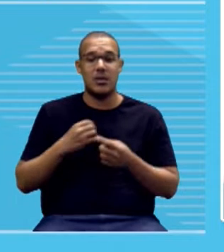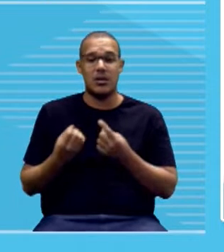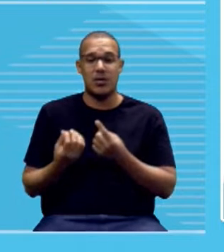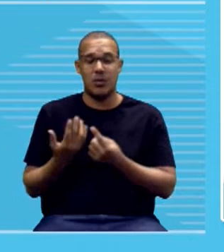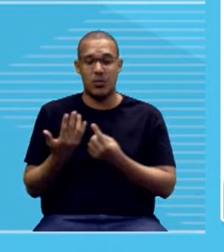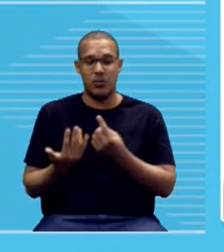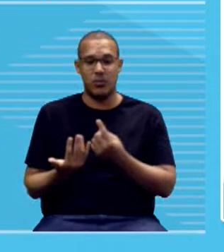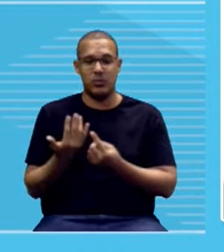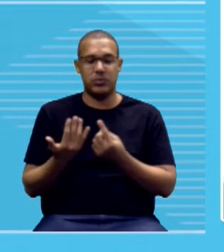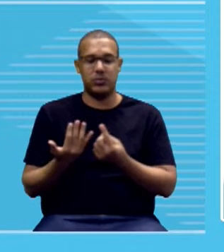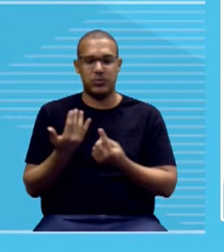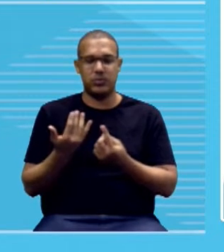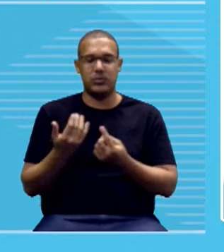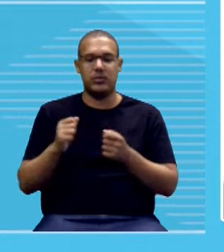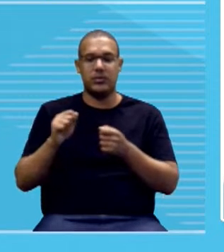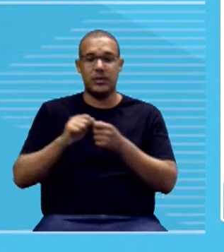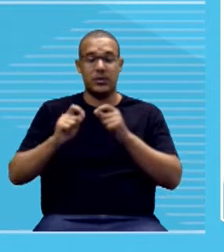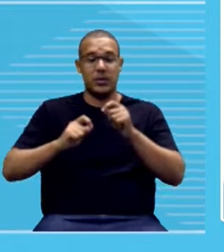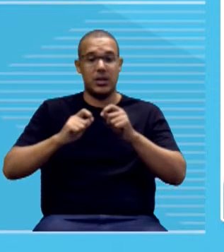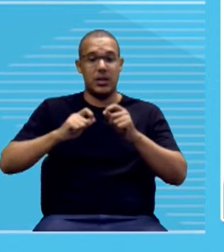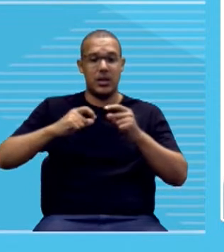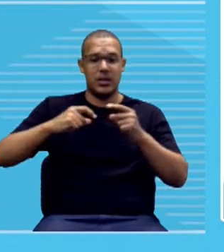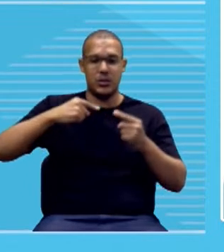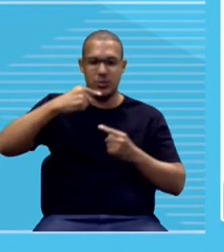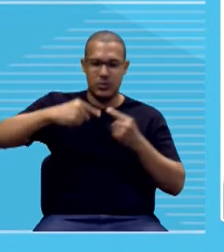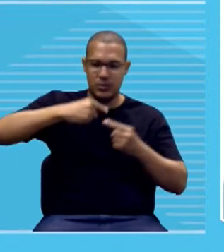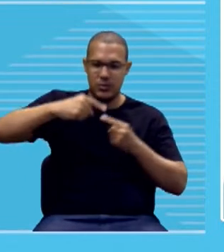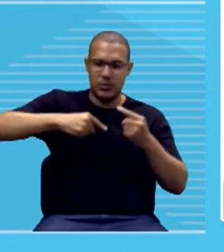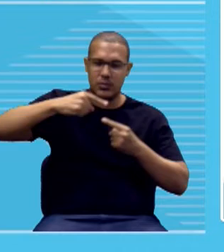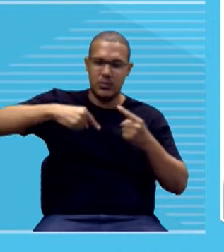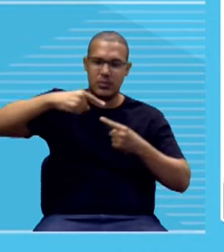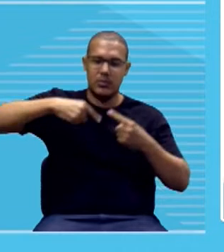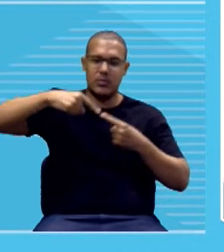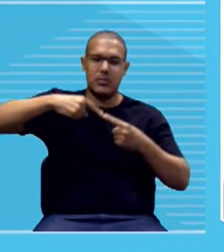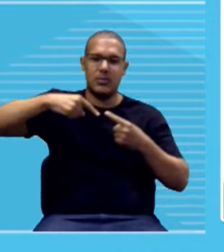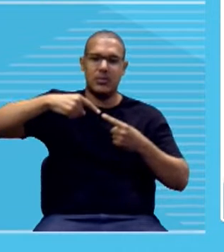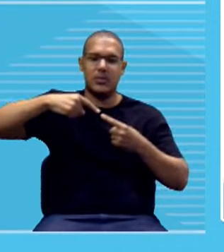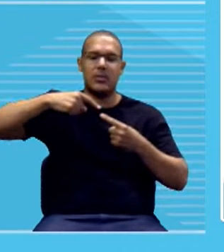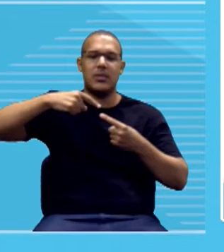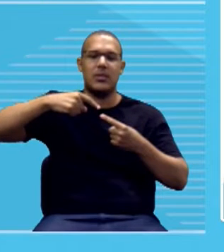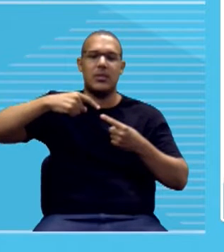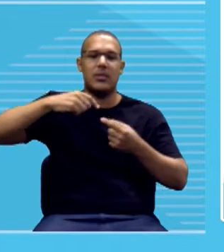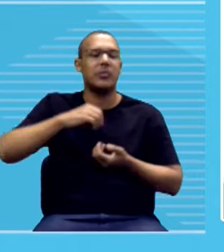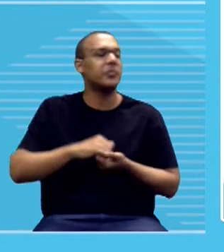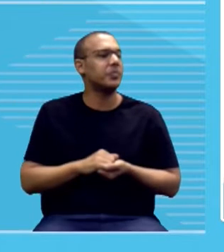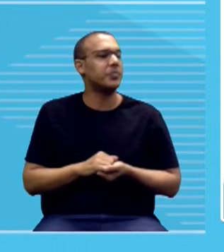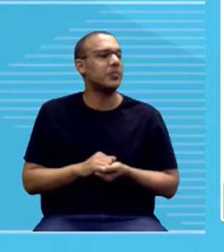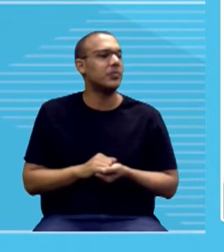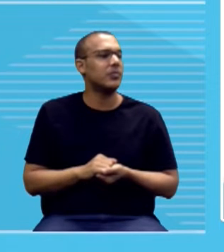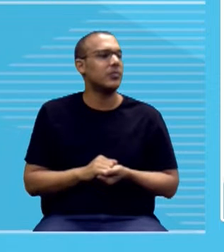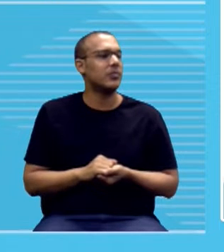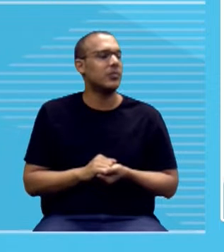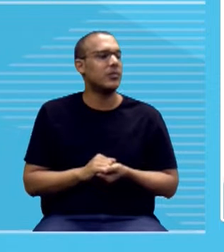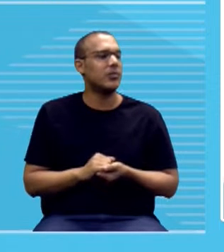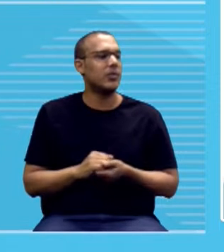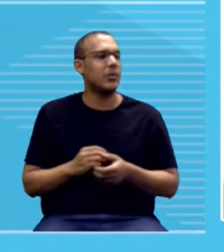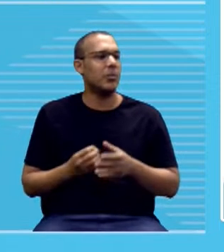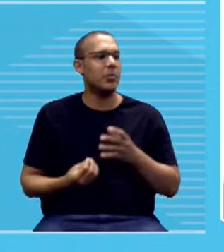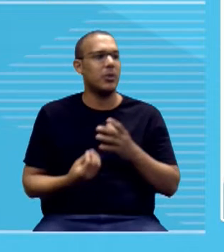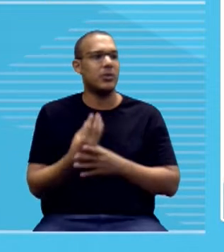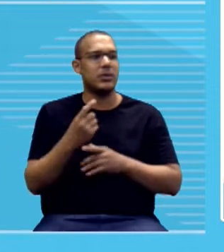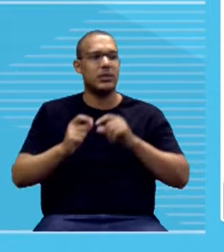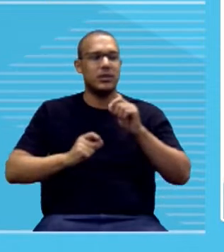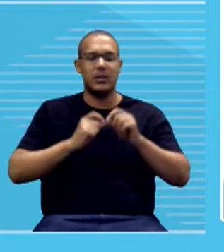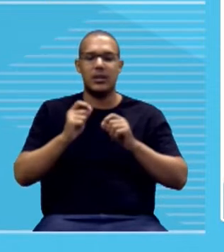aquele vapor gira as turbinas e as turbinas preenchem aquele determinado sistema com a produção de